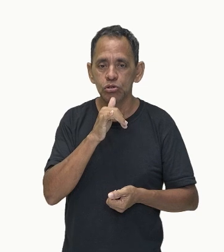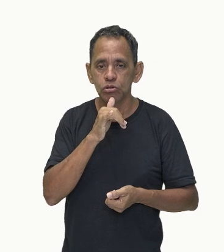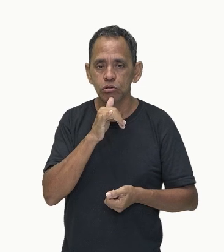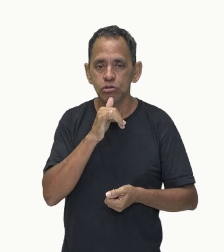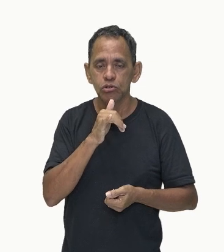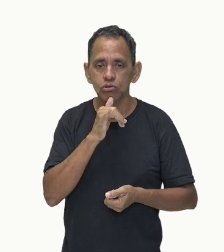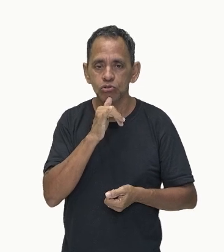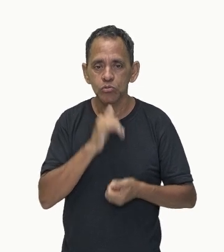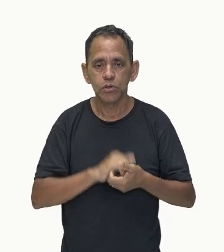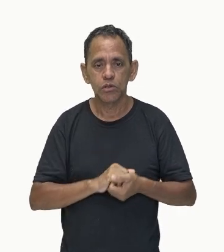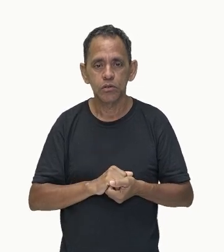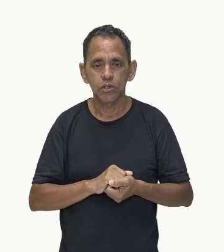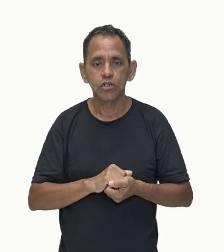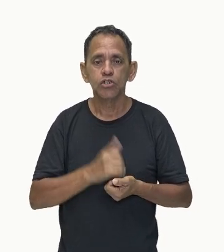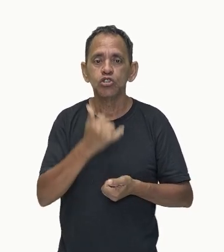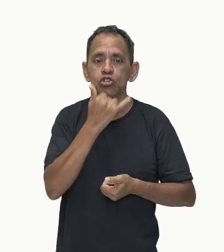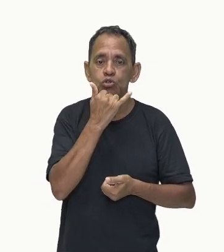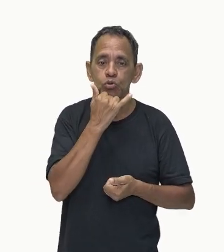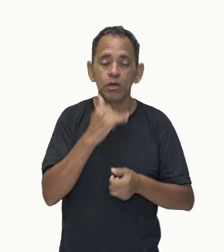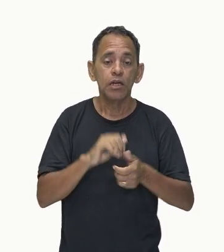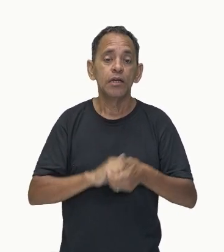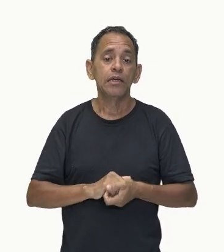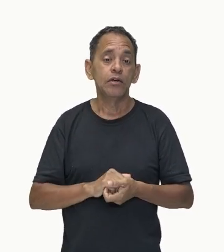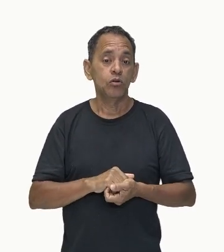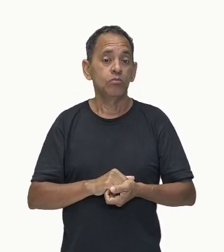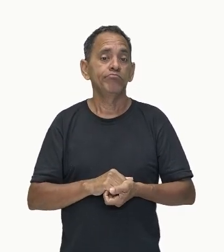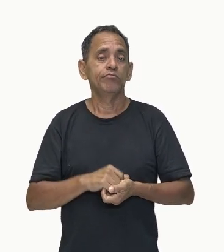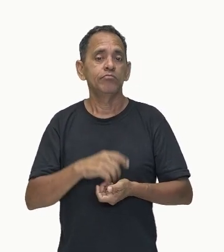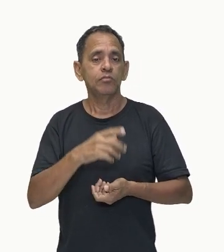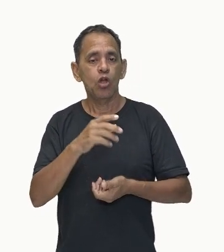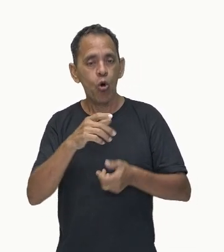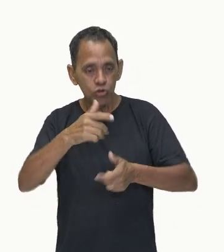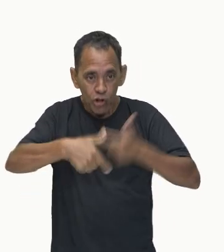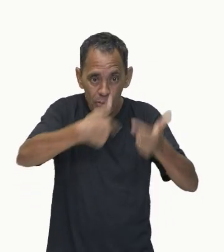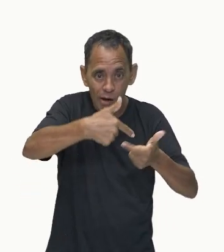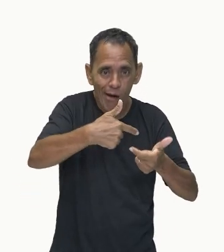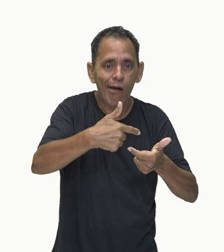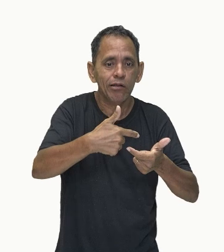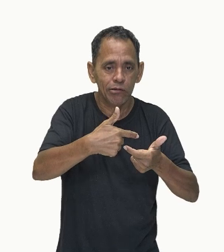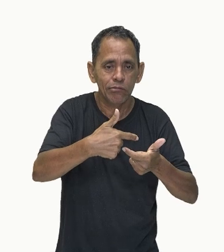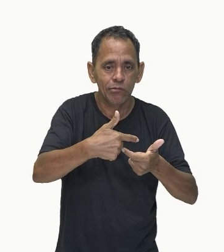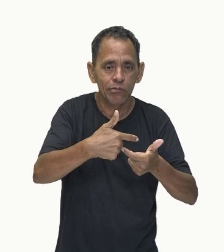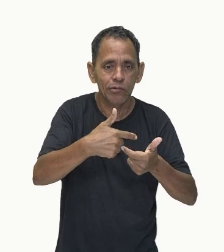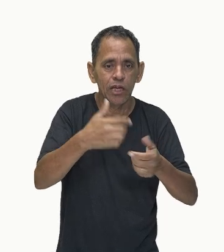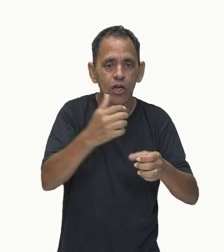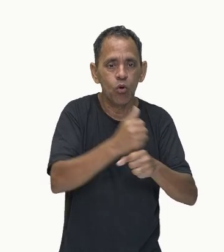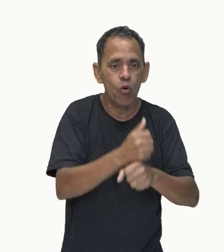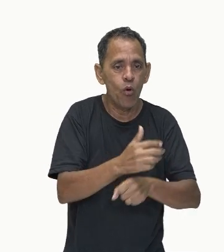simples a definição de trabalho para quando uma força é paralela ao deslocamento,